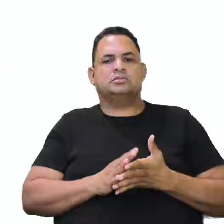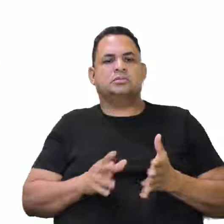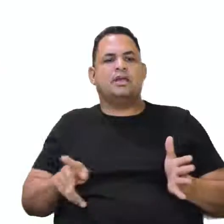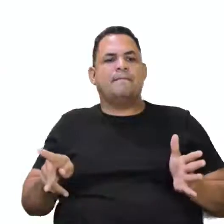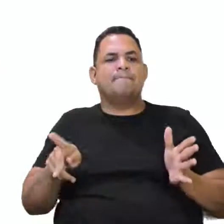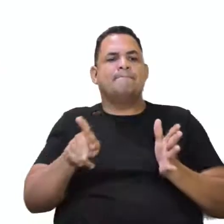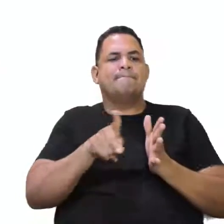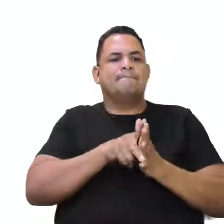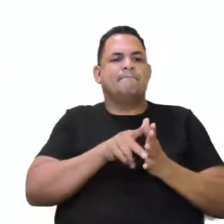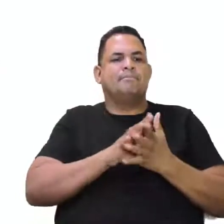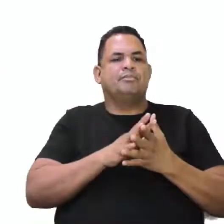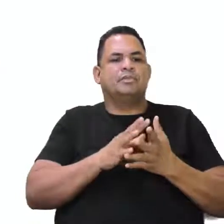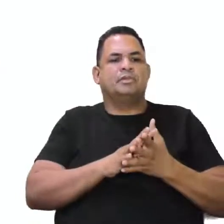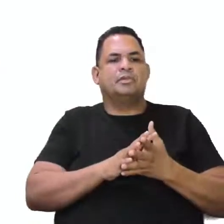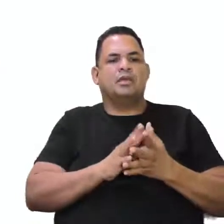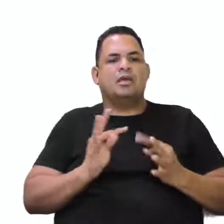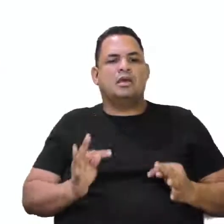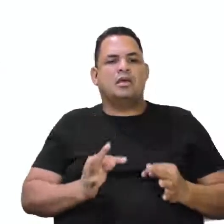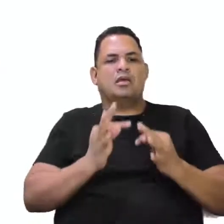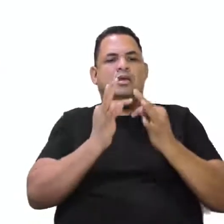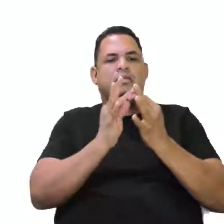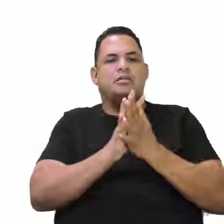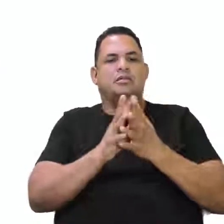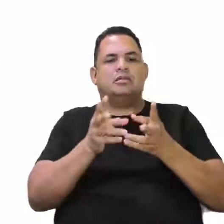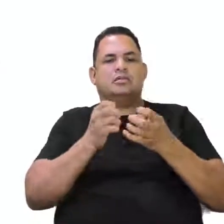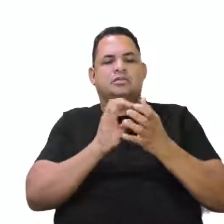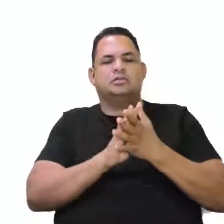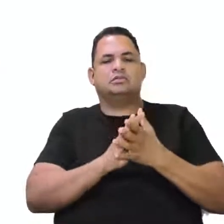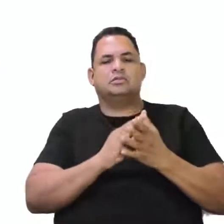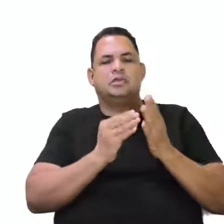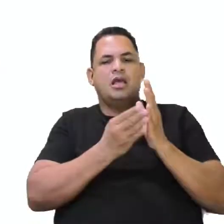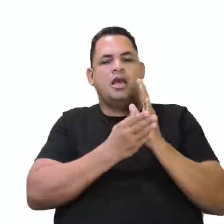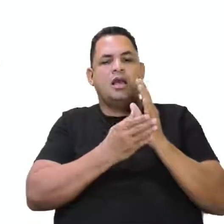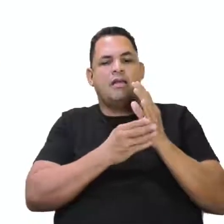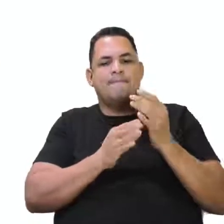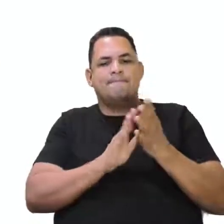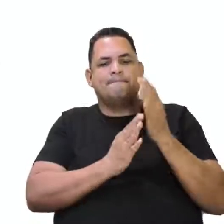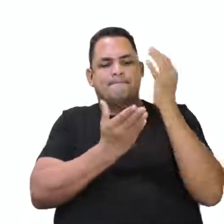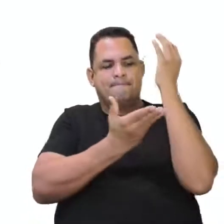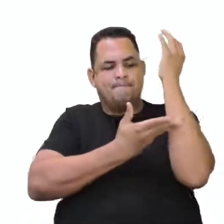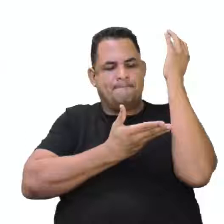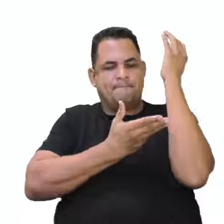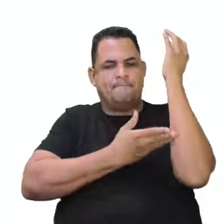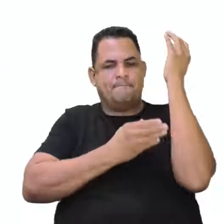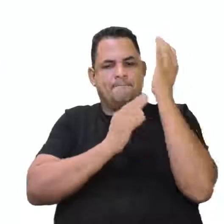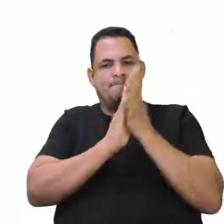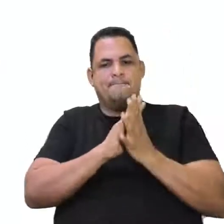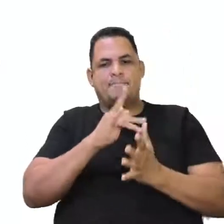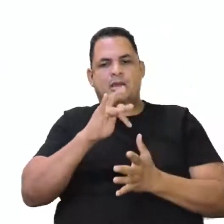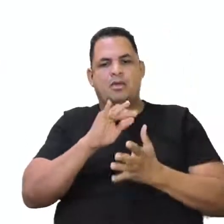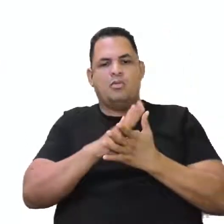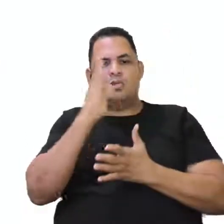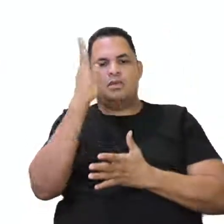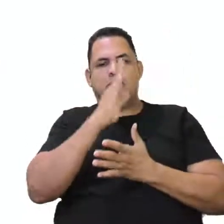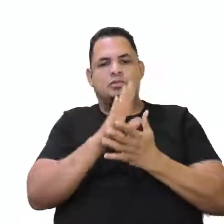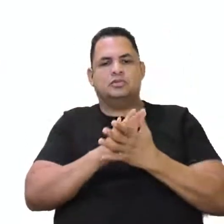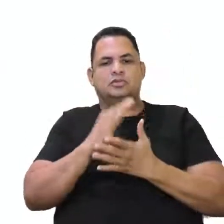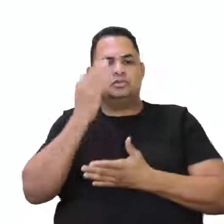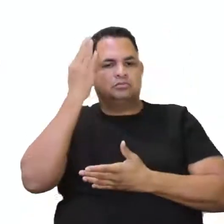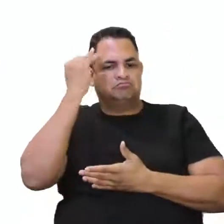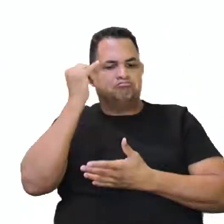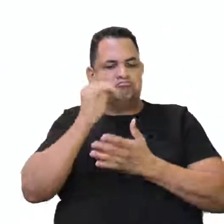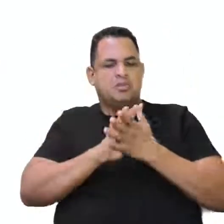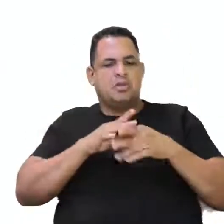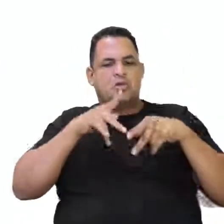apropriaram das técnicas de extração do pigmento do pau-brasil, dominadas pelos povos